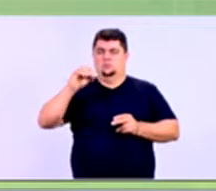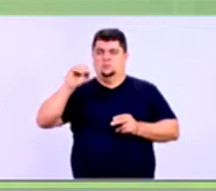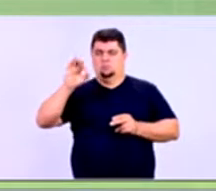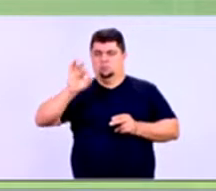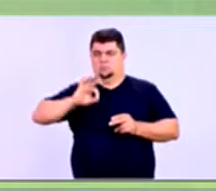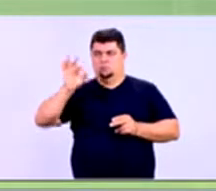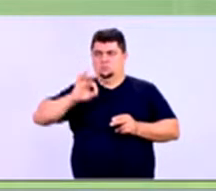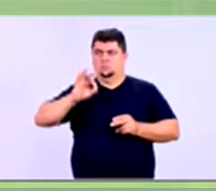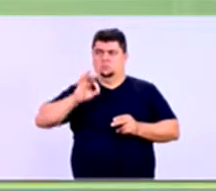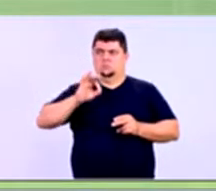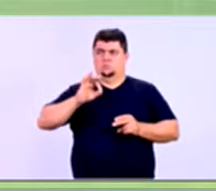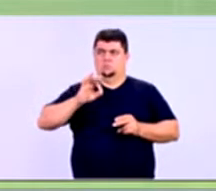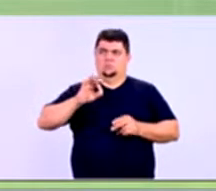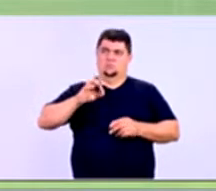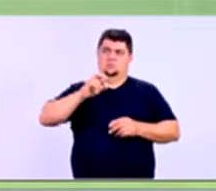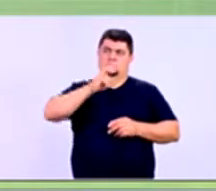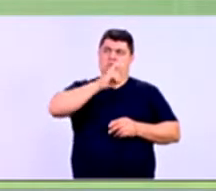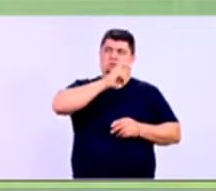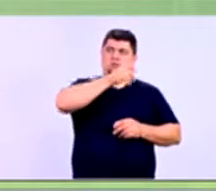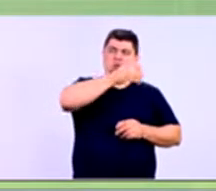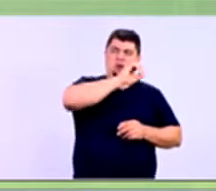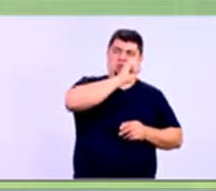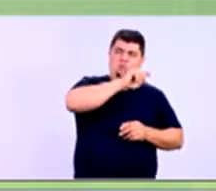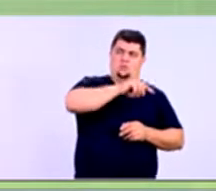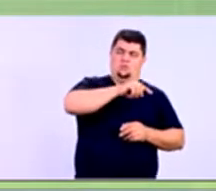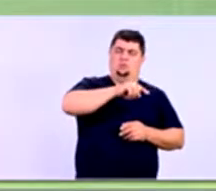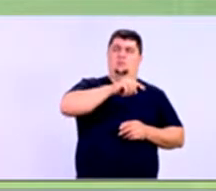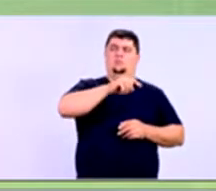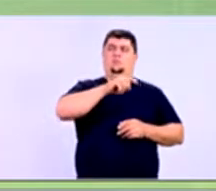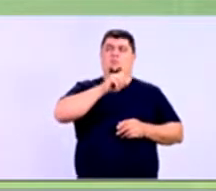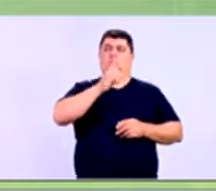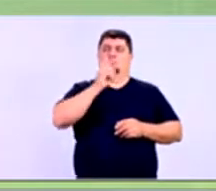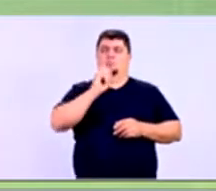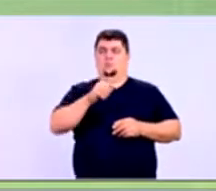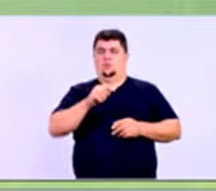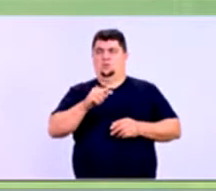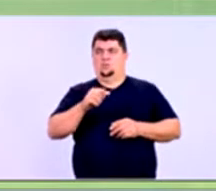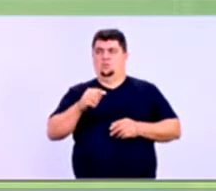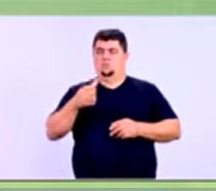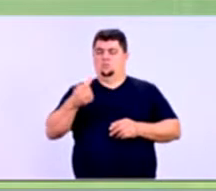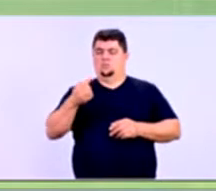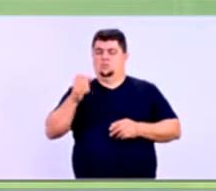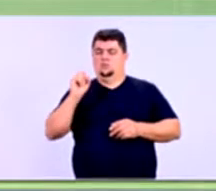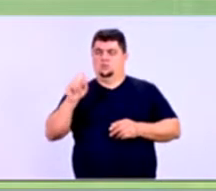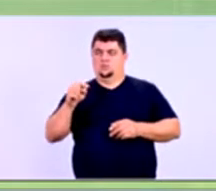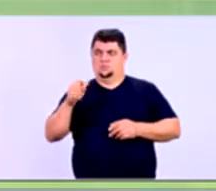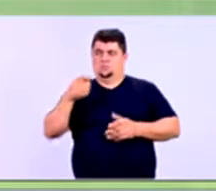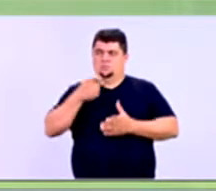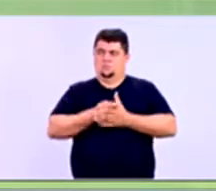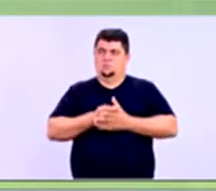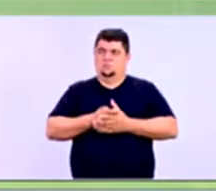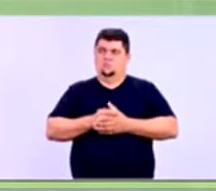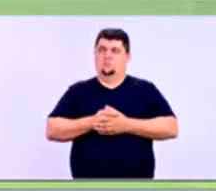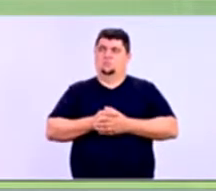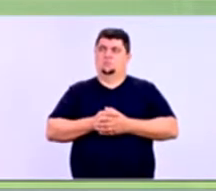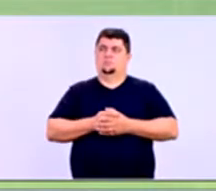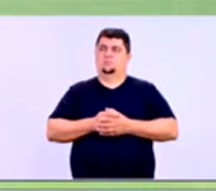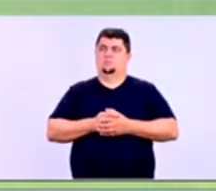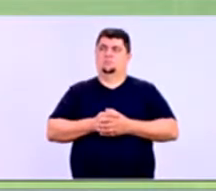cima do valor da dívida anterior, que era 10 mil, vou pagar 6 mil.